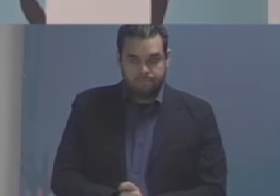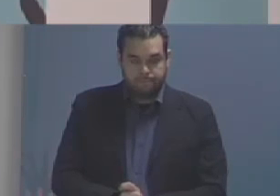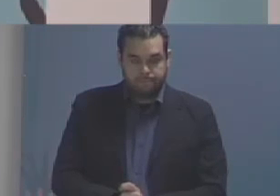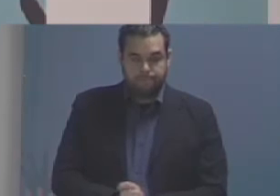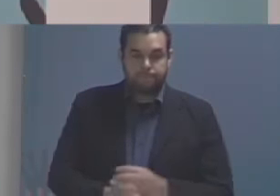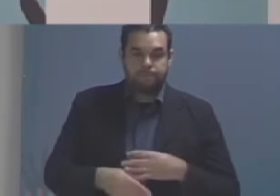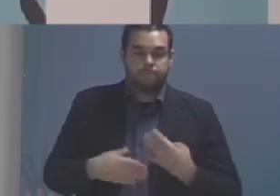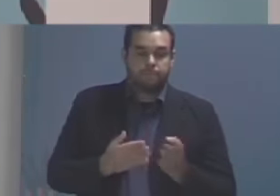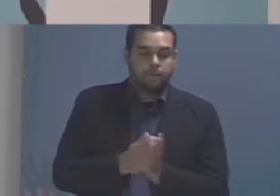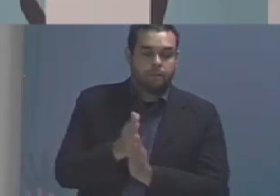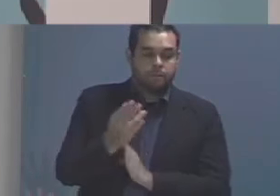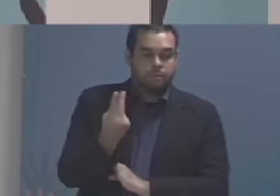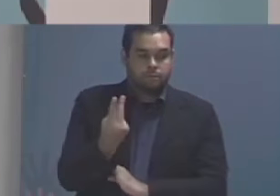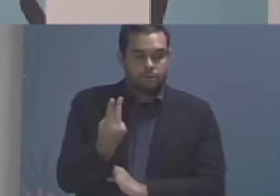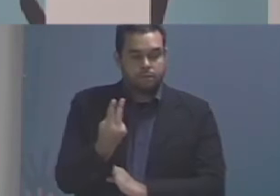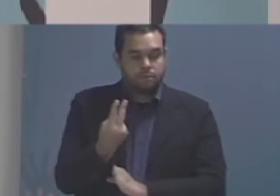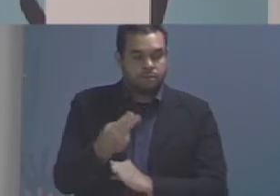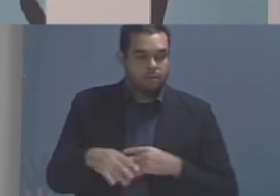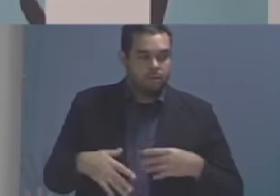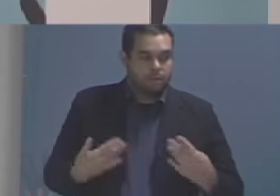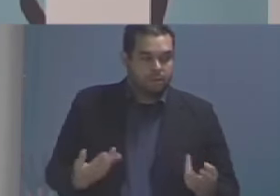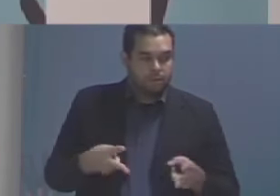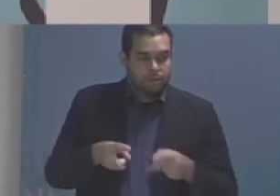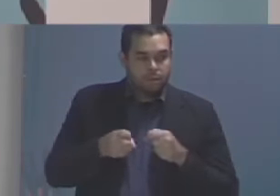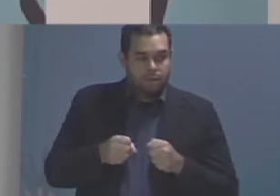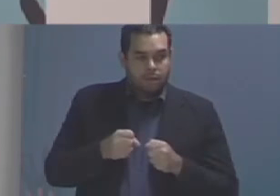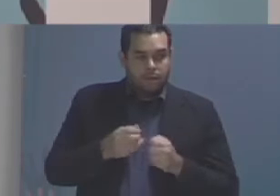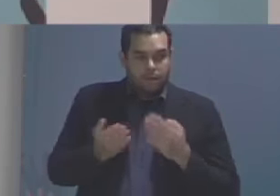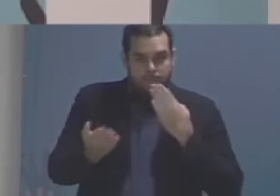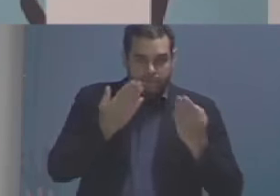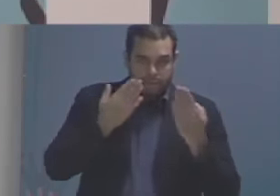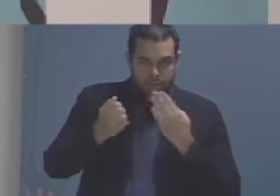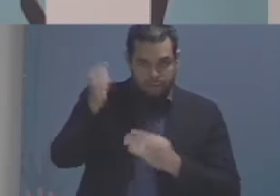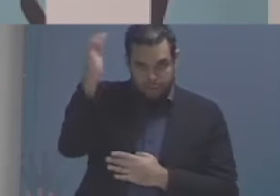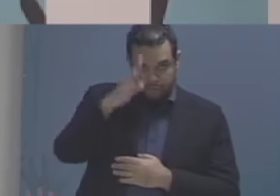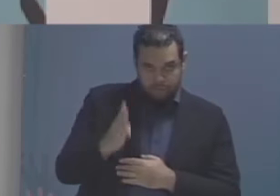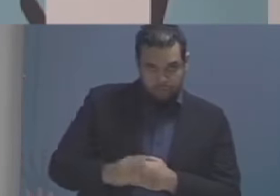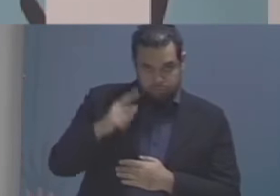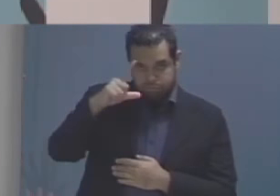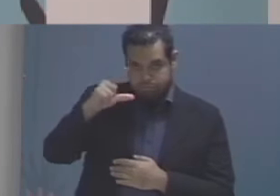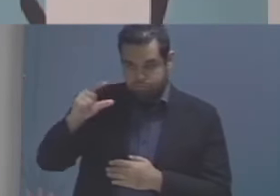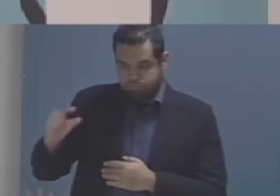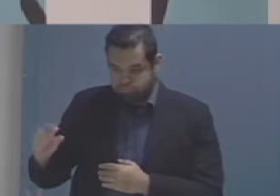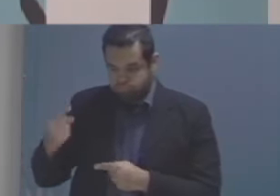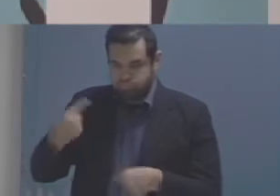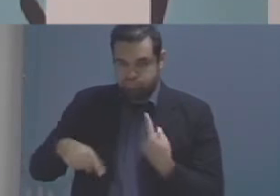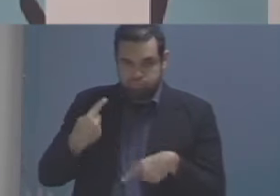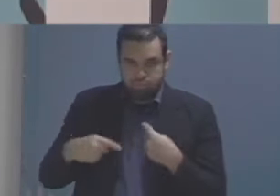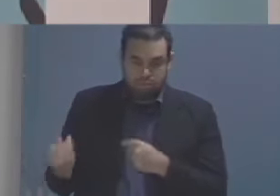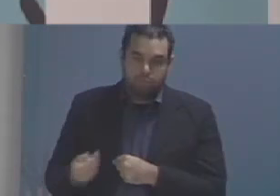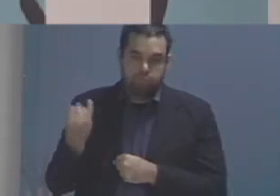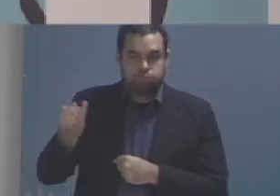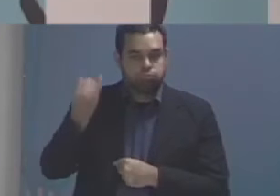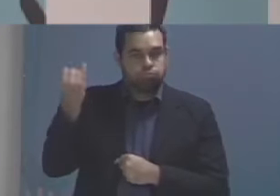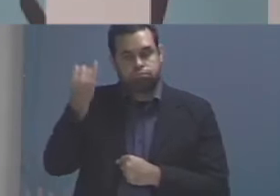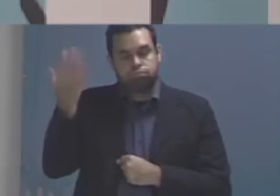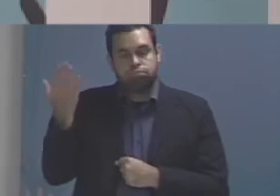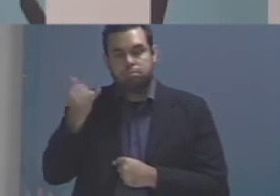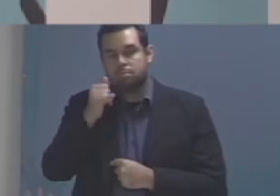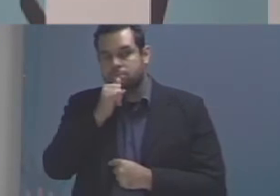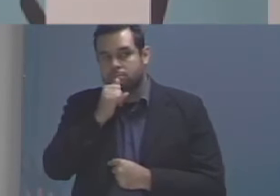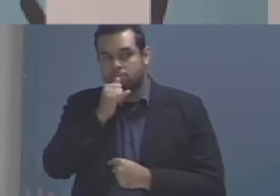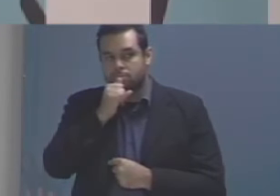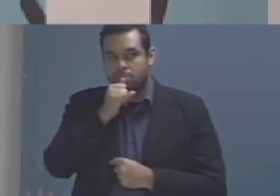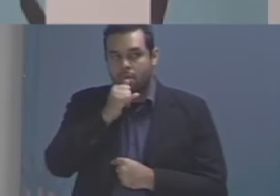Candidato, eixo 2. Diante do encolhimento da psicologia brasileira nos debates importantes em questões que